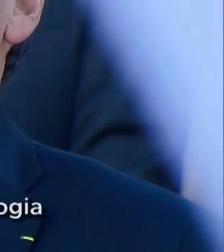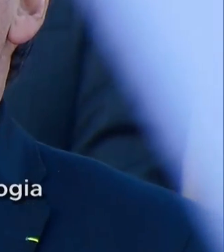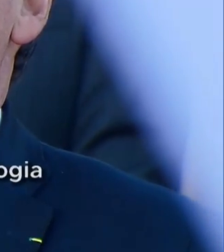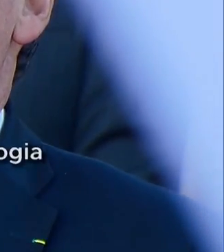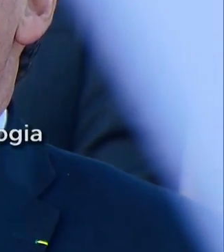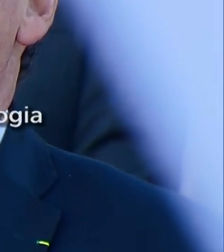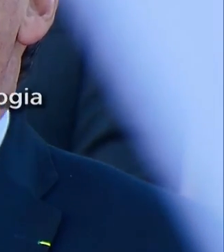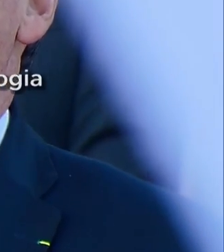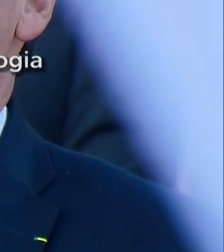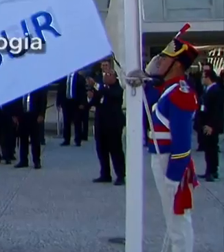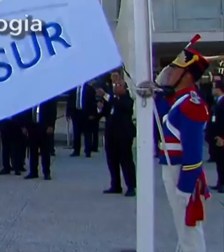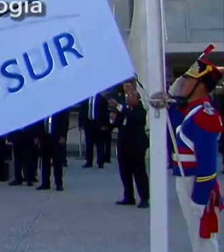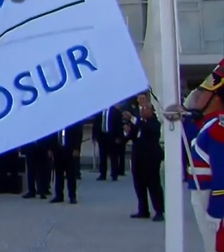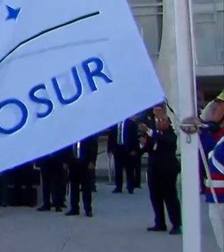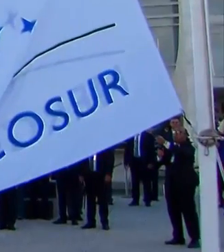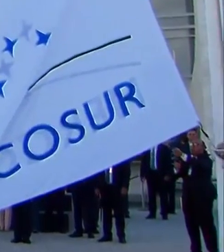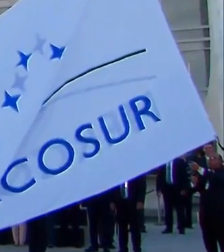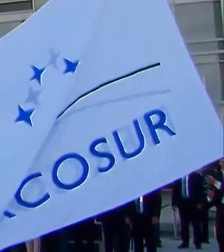Tchau!